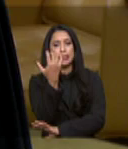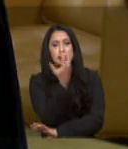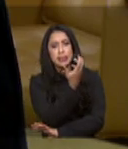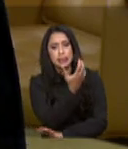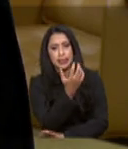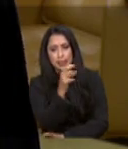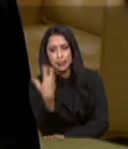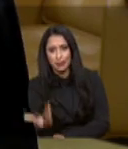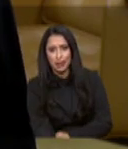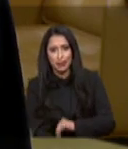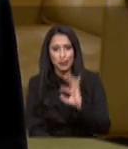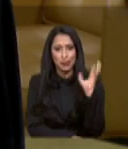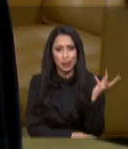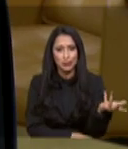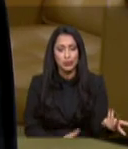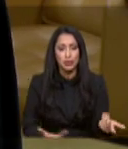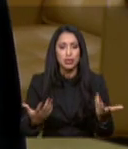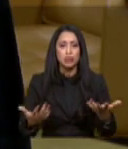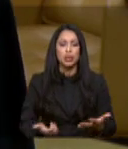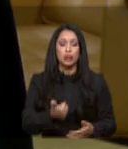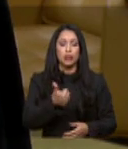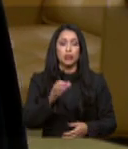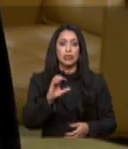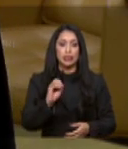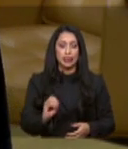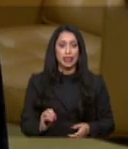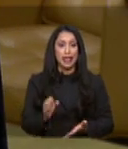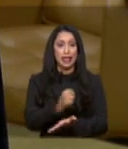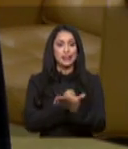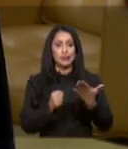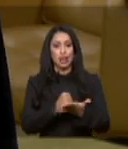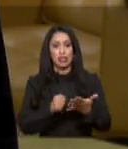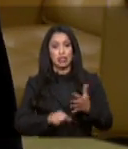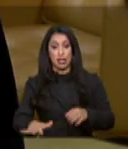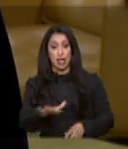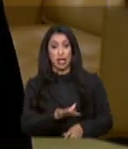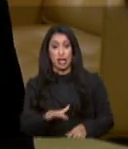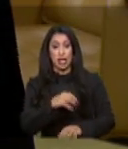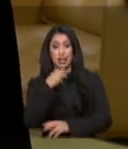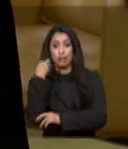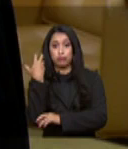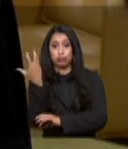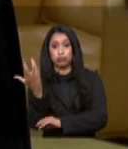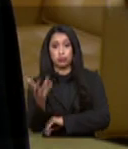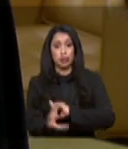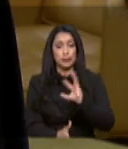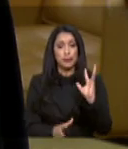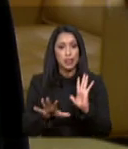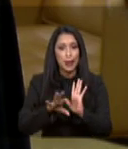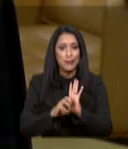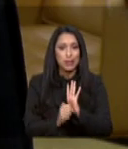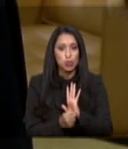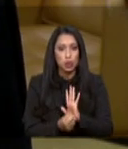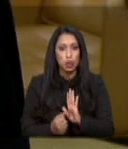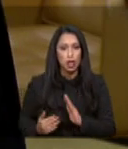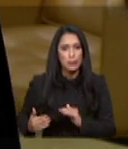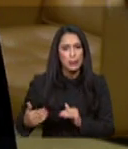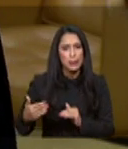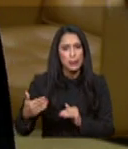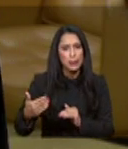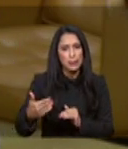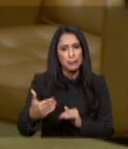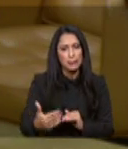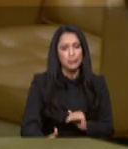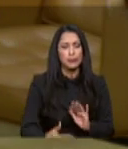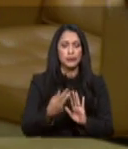instaladas, para este programa, 10 bases nas áreas mais críticas de desmatamento na Amazônia, ao longo de todo o